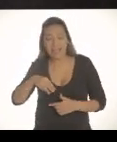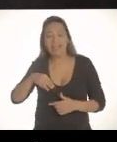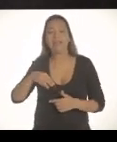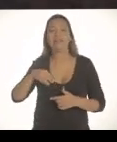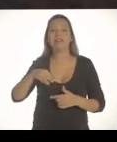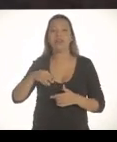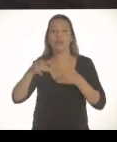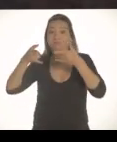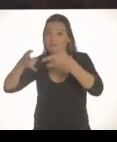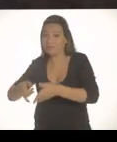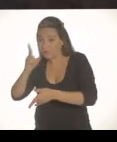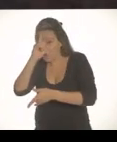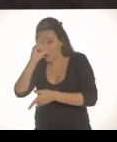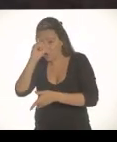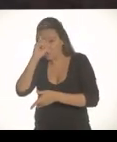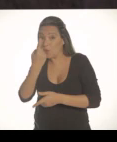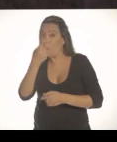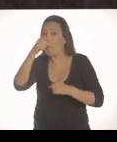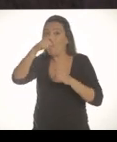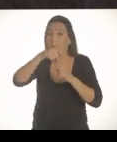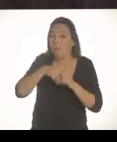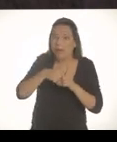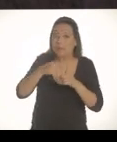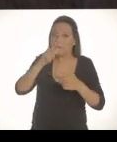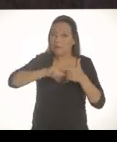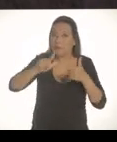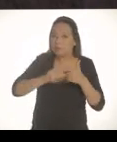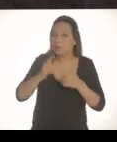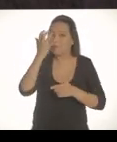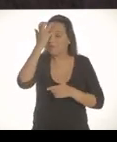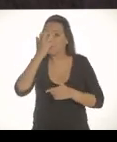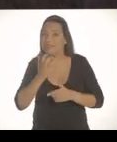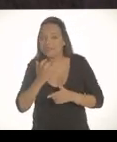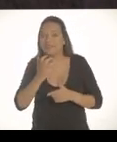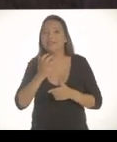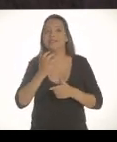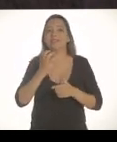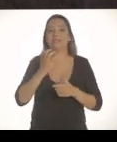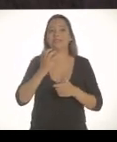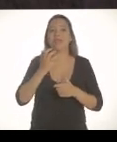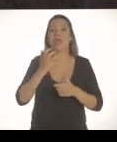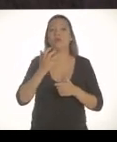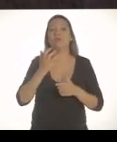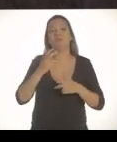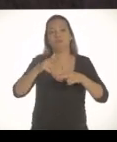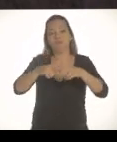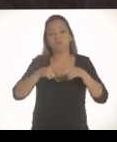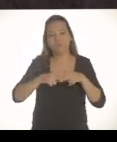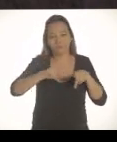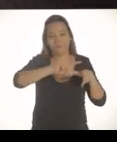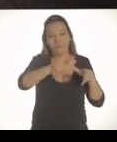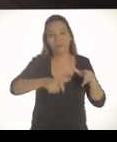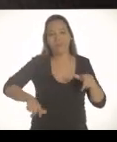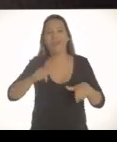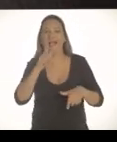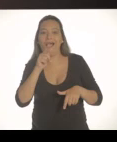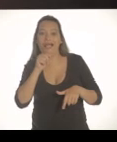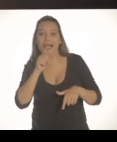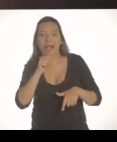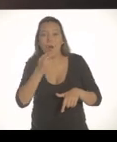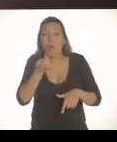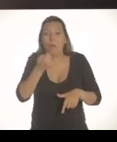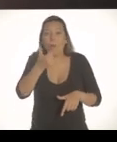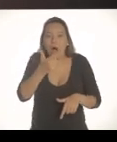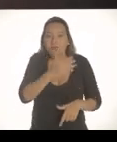esquerdo. Fiquei em coma 1 mês, devido ao esgoto, às infecções que eu peguei por causa da água. Eu quase que eu